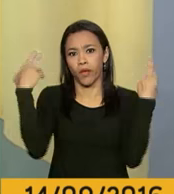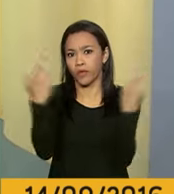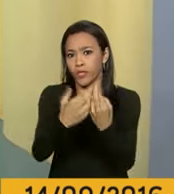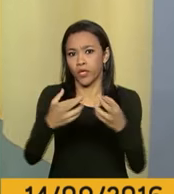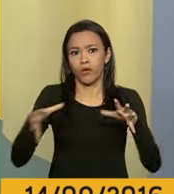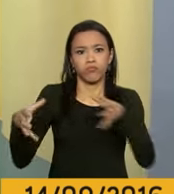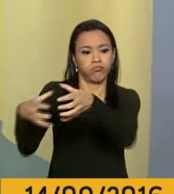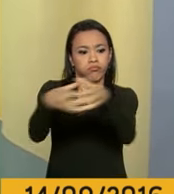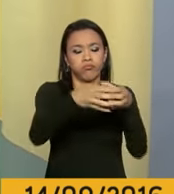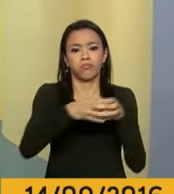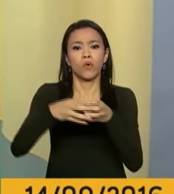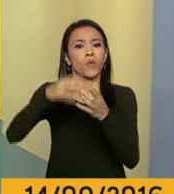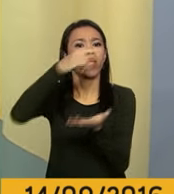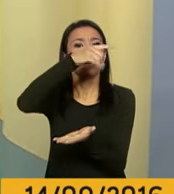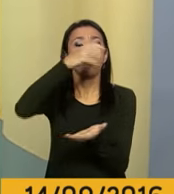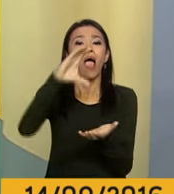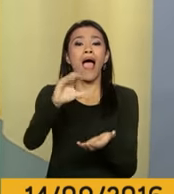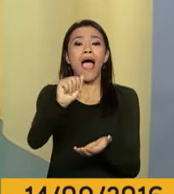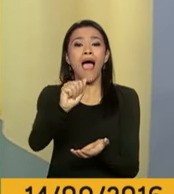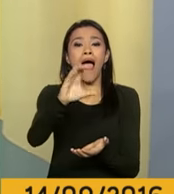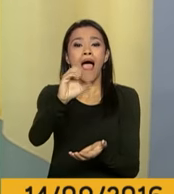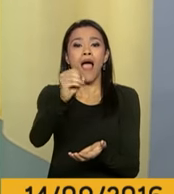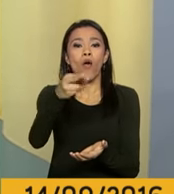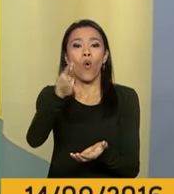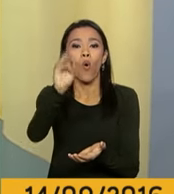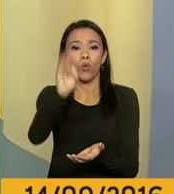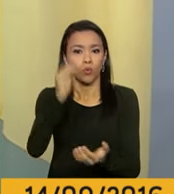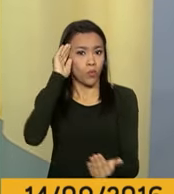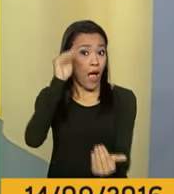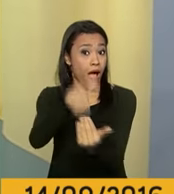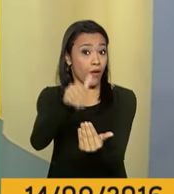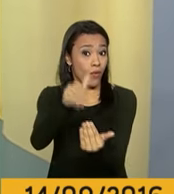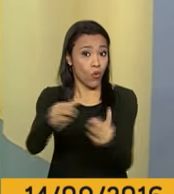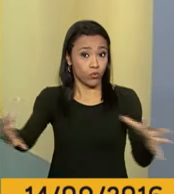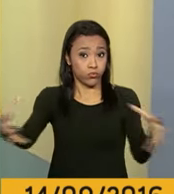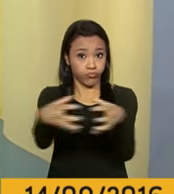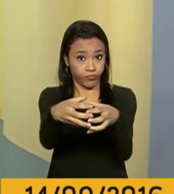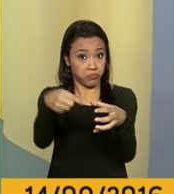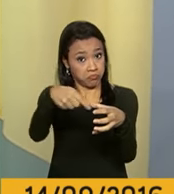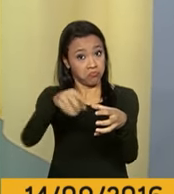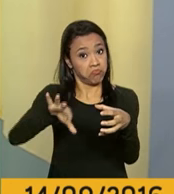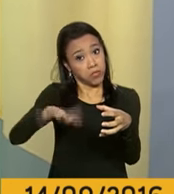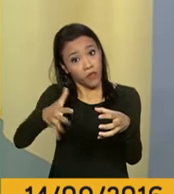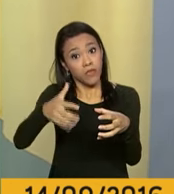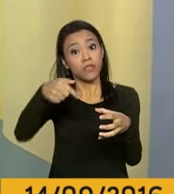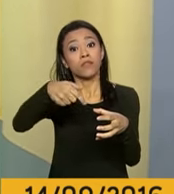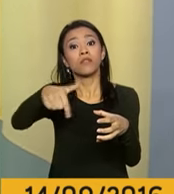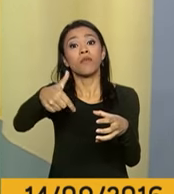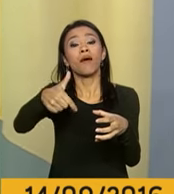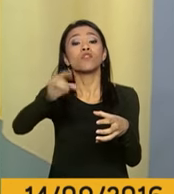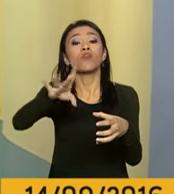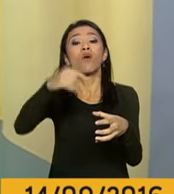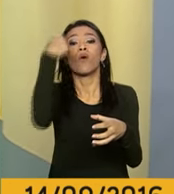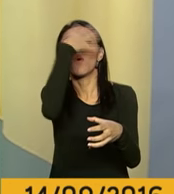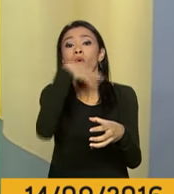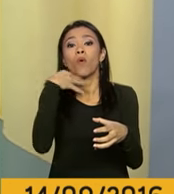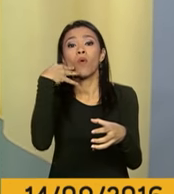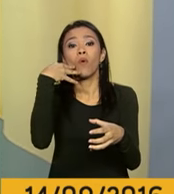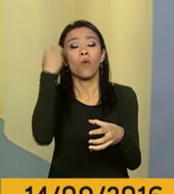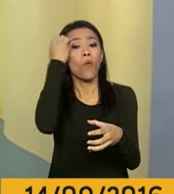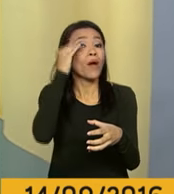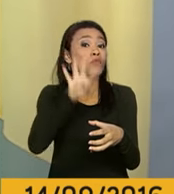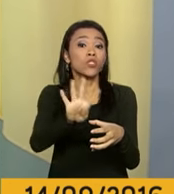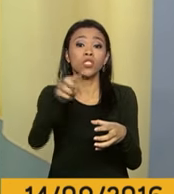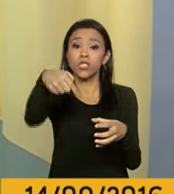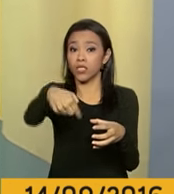de um acordo entre trabalhadores e empregadores, quem sabe o trabalhador passe a trabalhar apenas 4 dias por